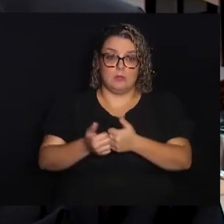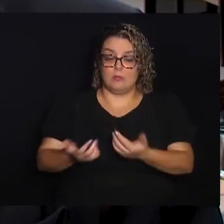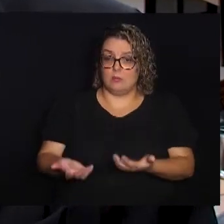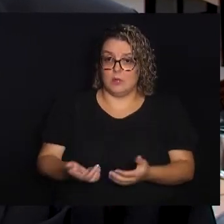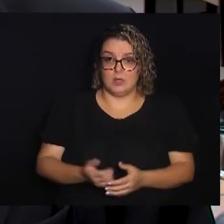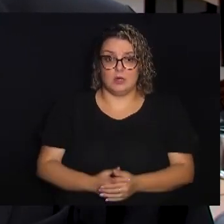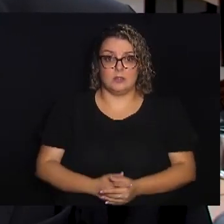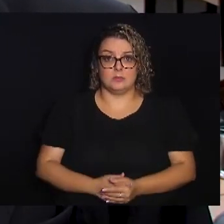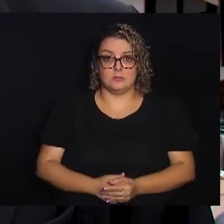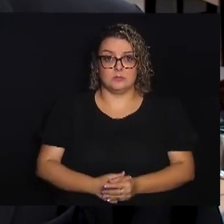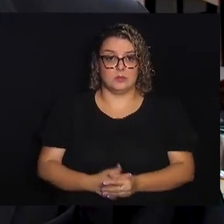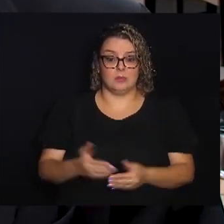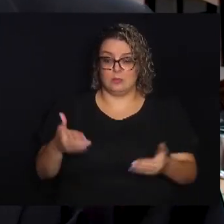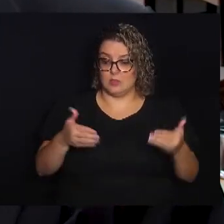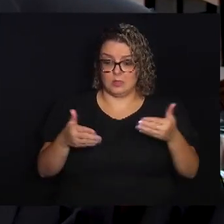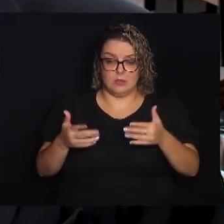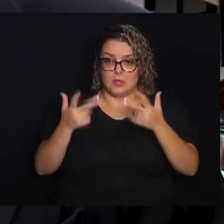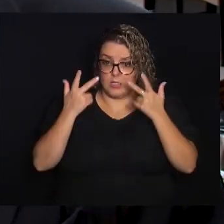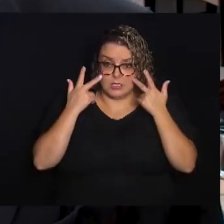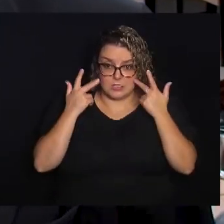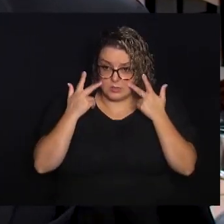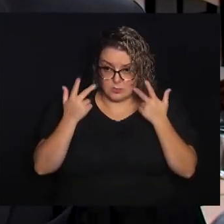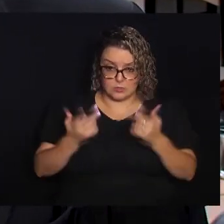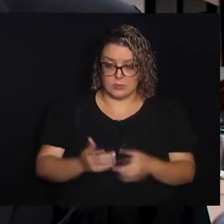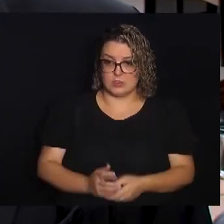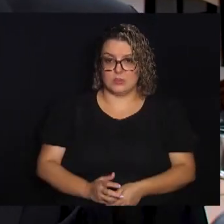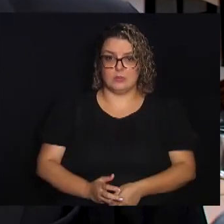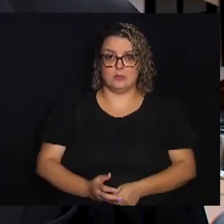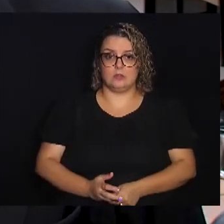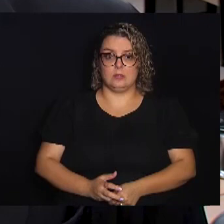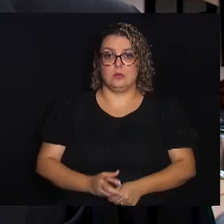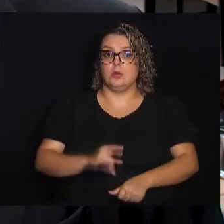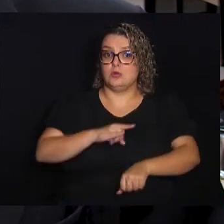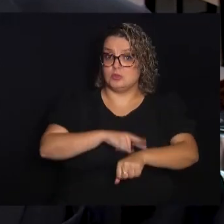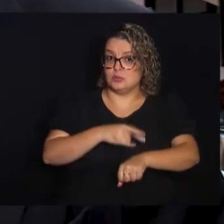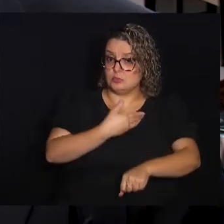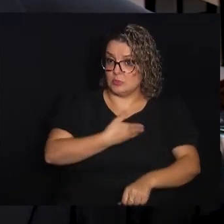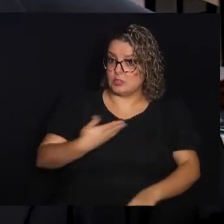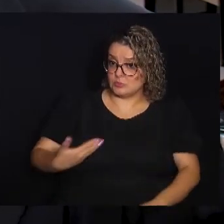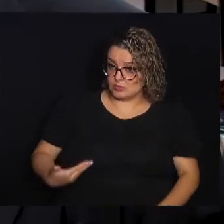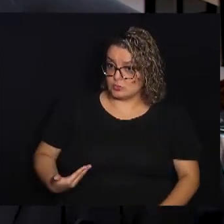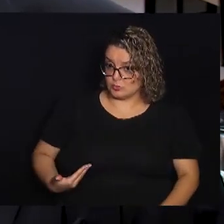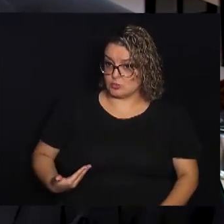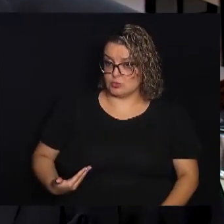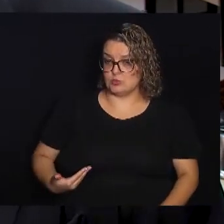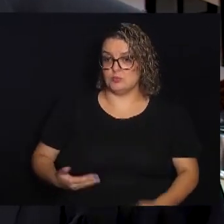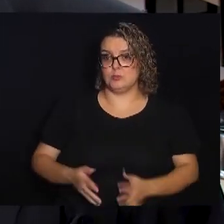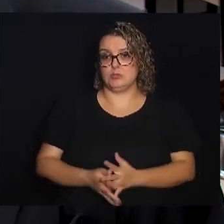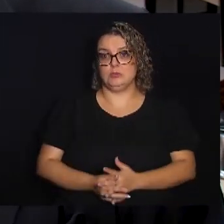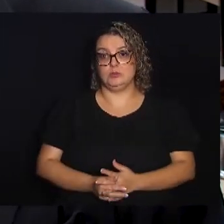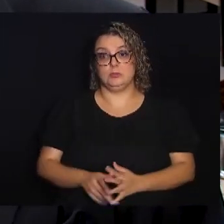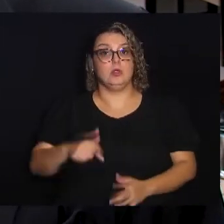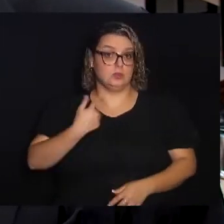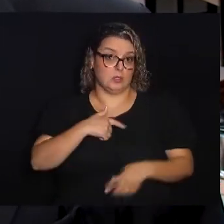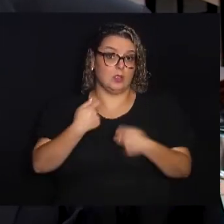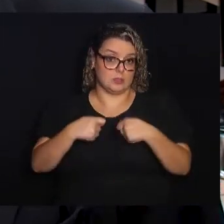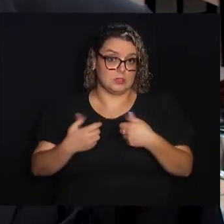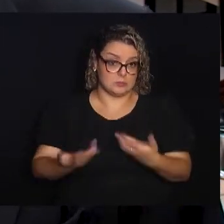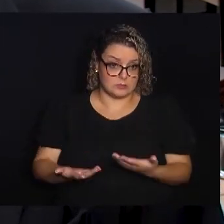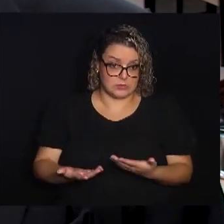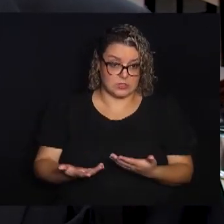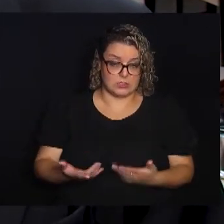de onde elas estão frequentando. É natural que os banheiros públicos, né,